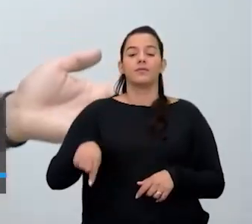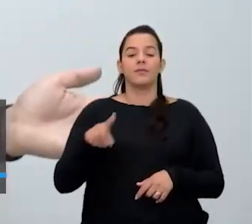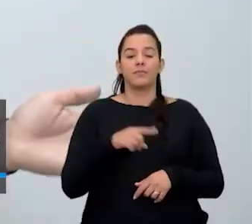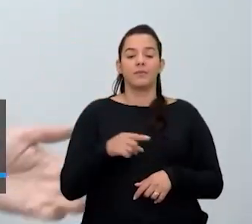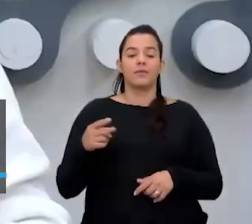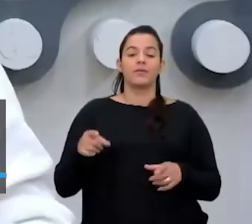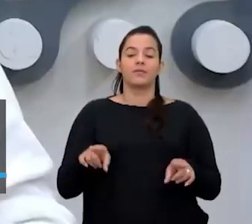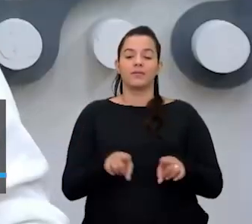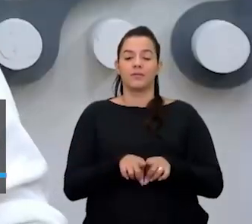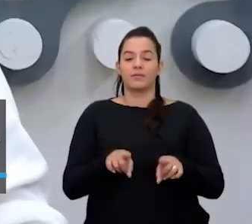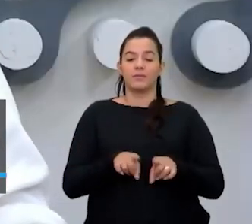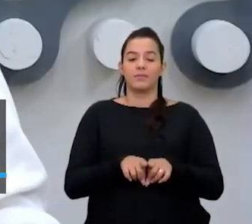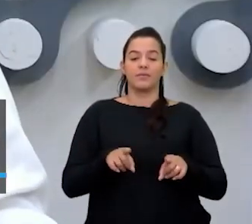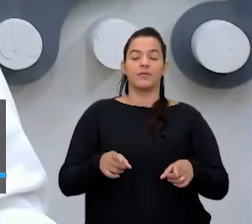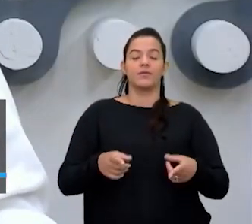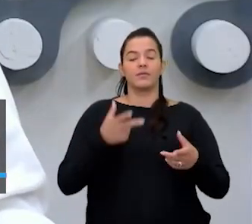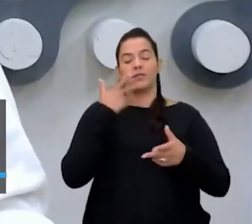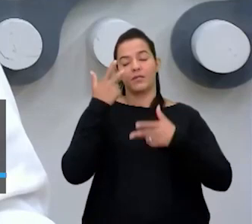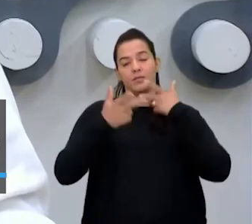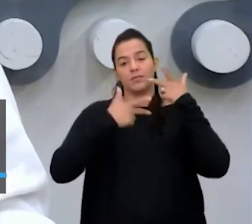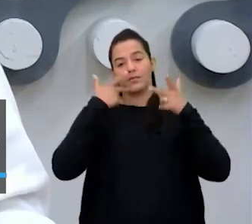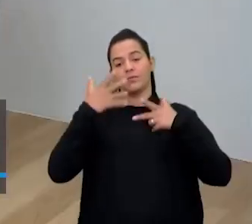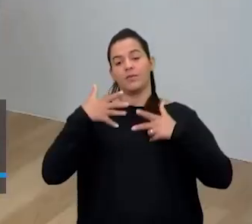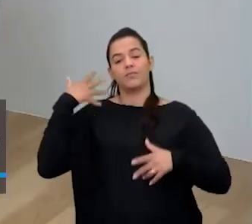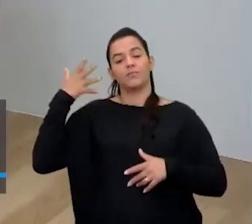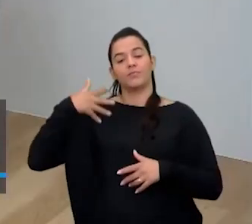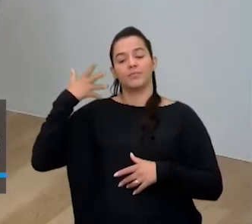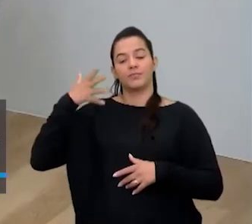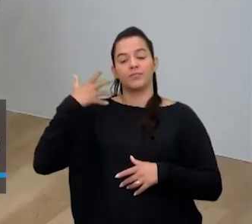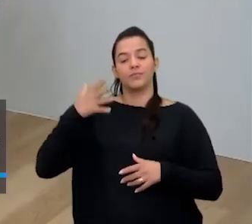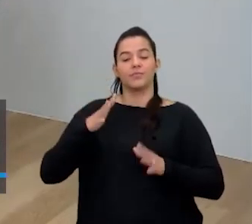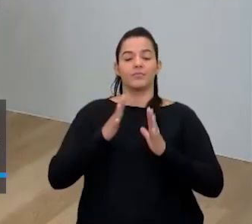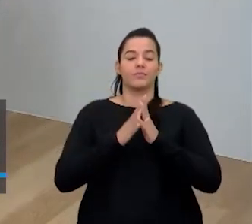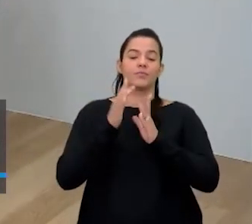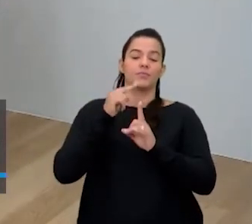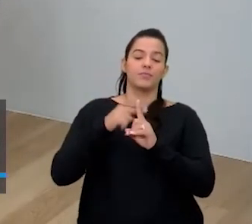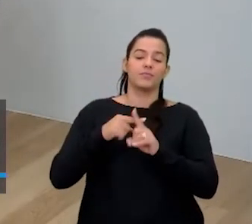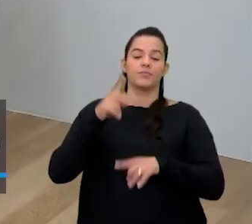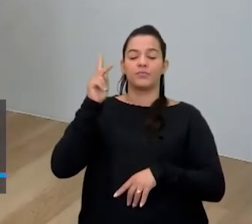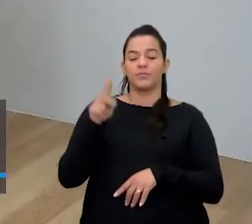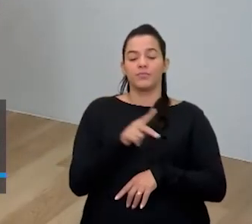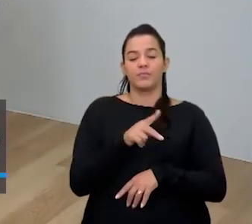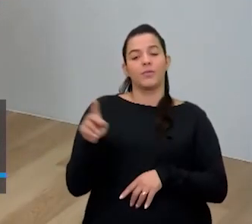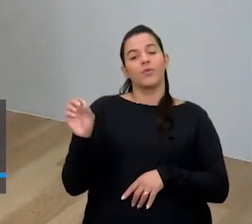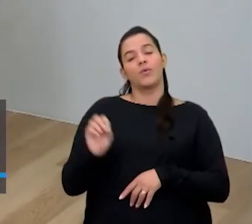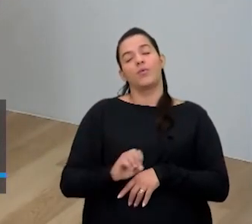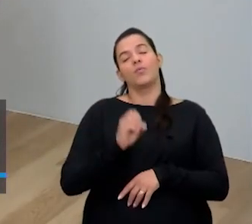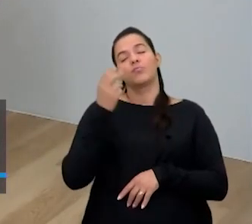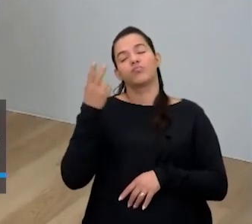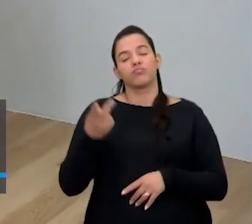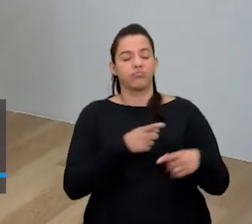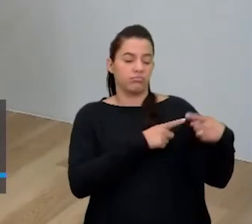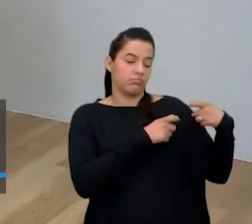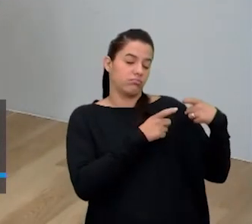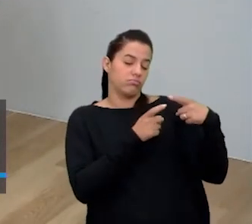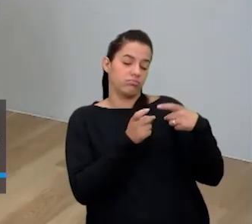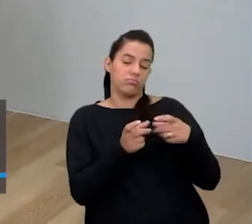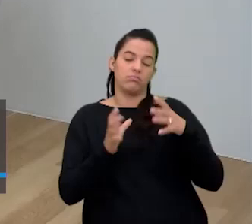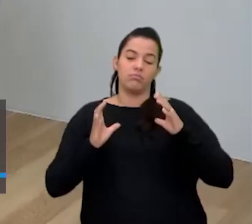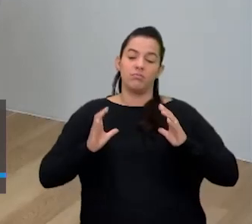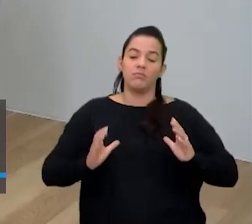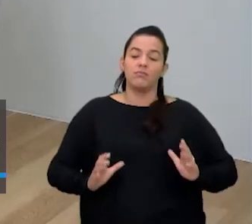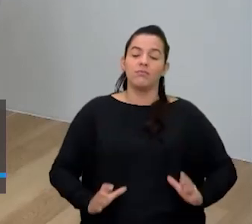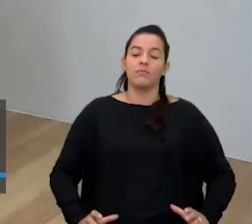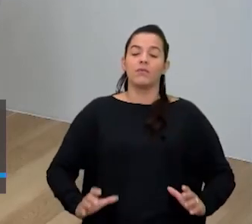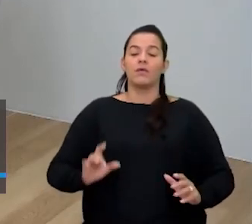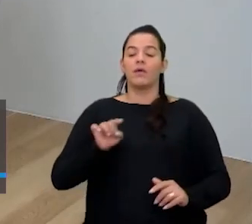por exemplo, me veio aqui à cabeça, né? Ou por causa de uma tragédia, como você falou, uma guerra civil, essa pessoa